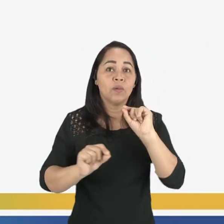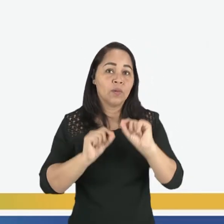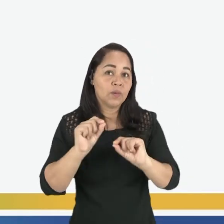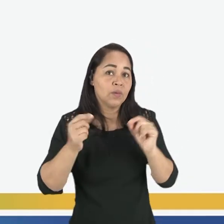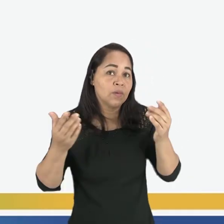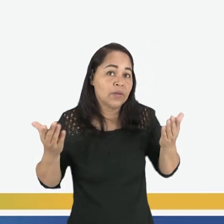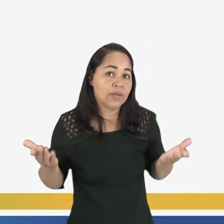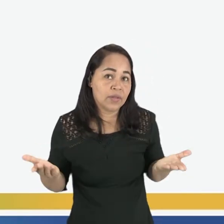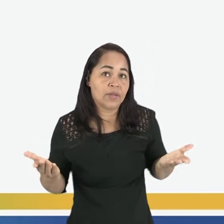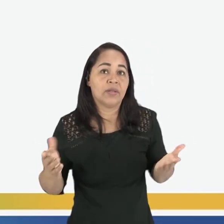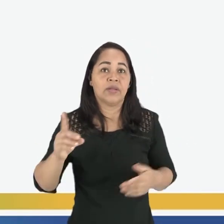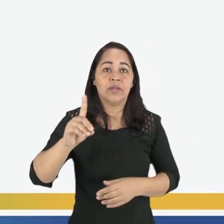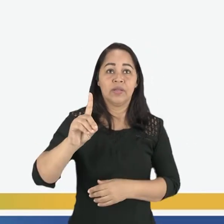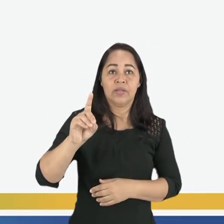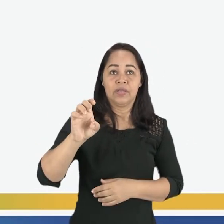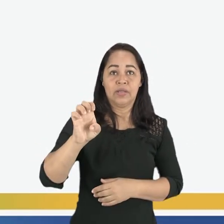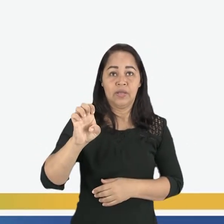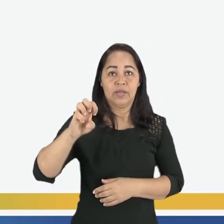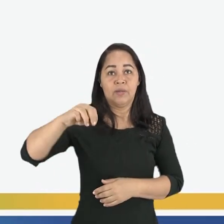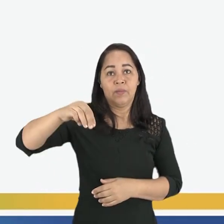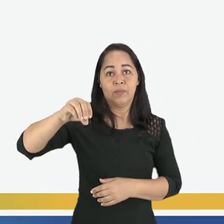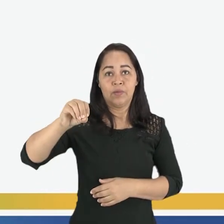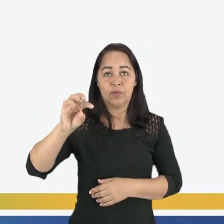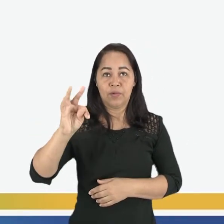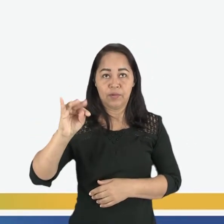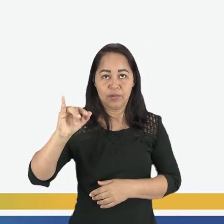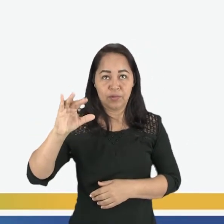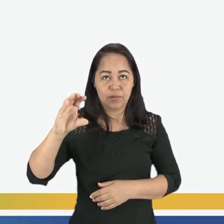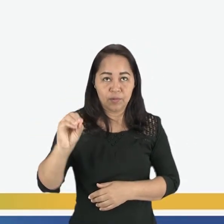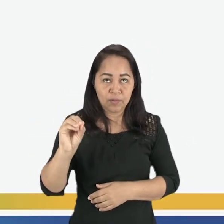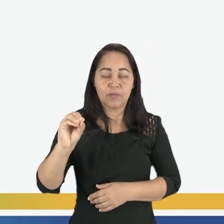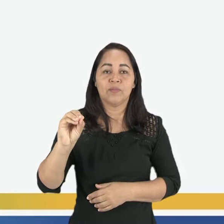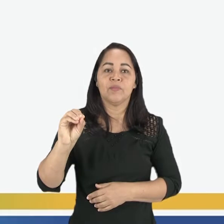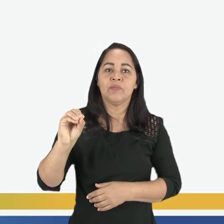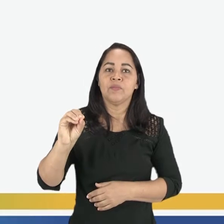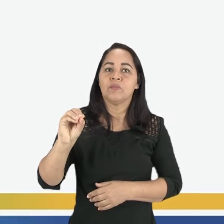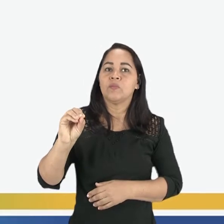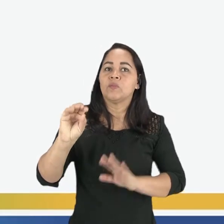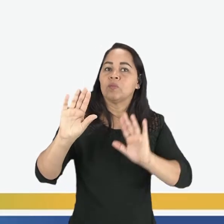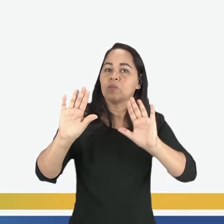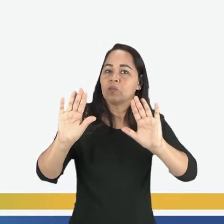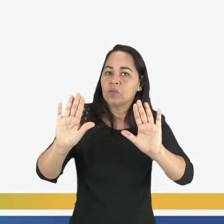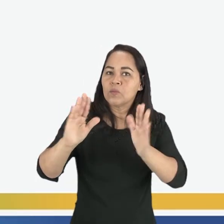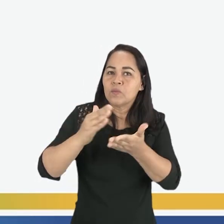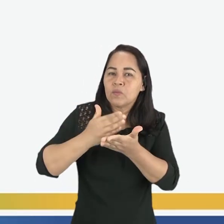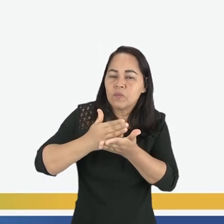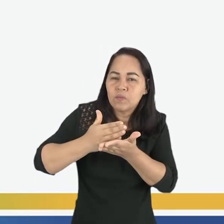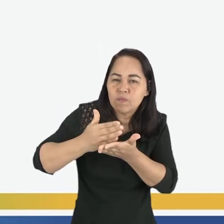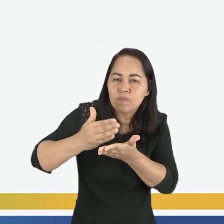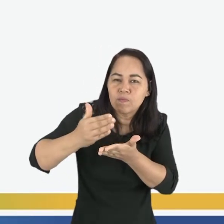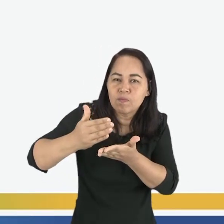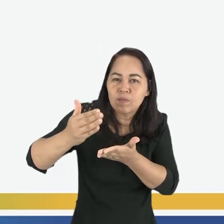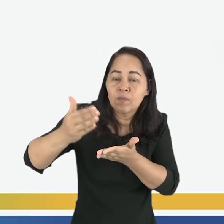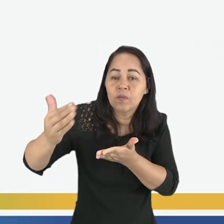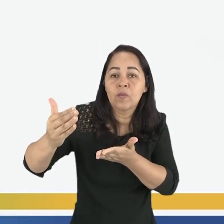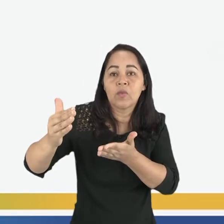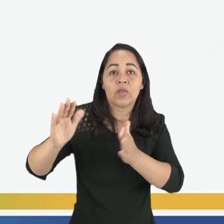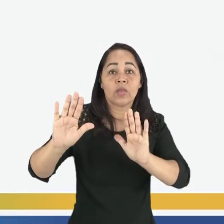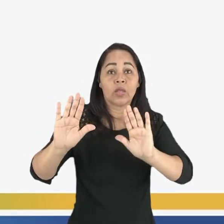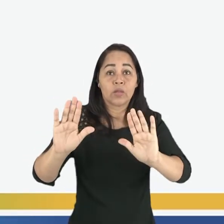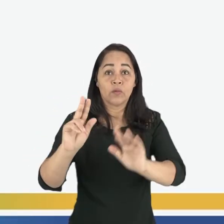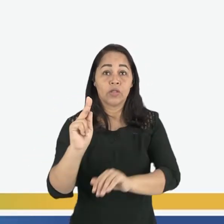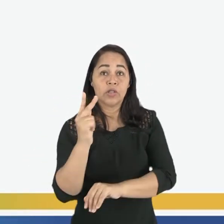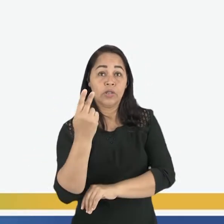demótico. Por muito tempo, a escrita antiga permaneceu misteriosa. Os hieróglifos só